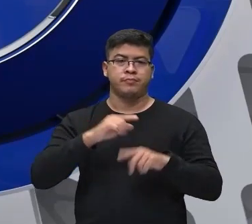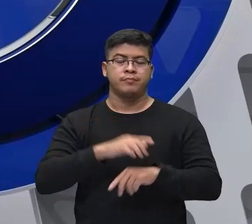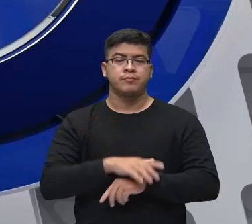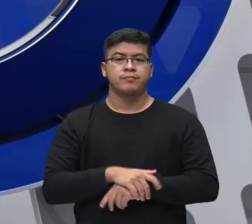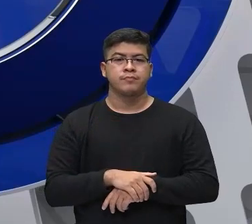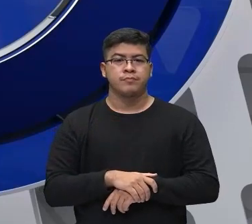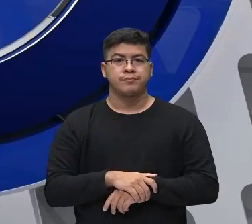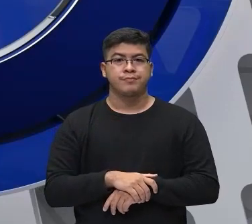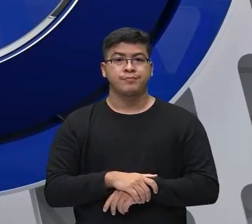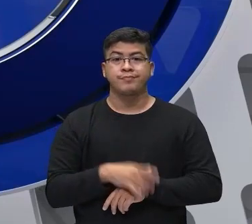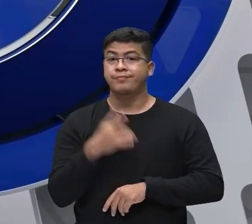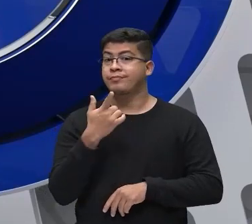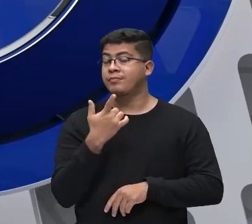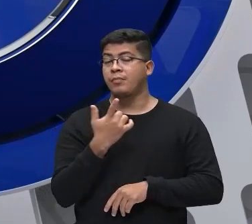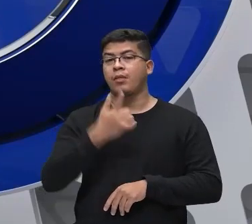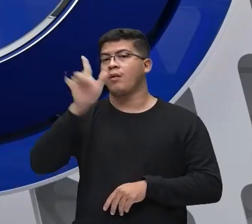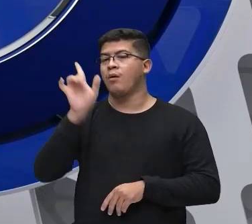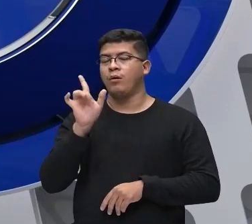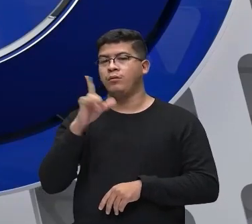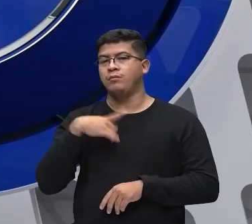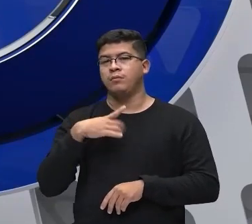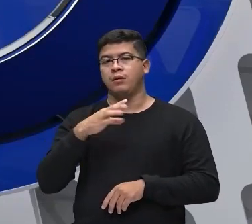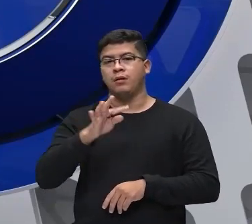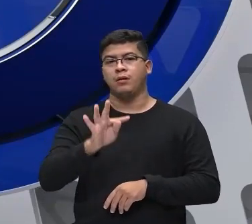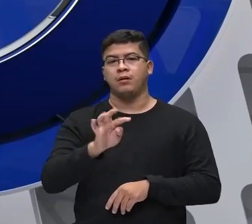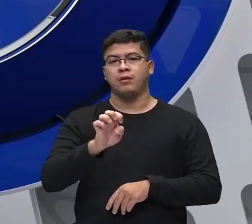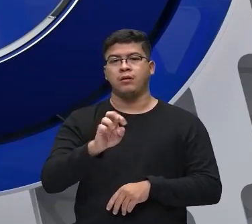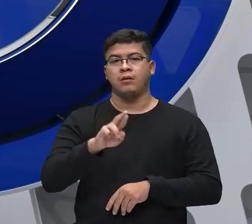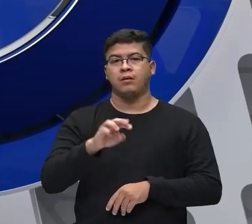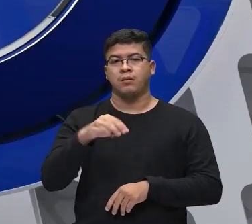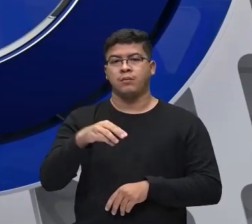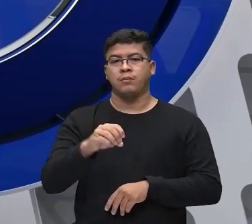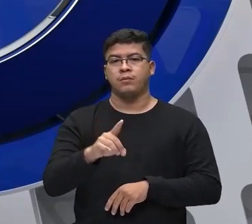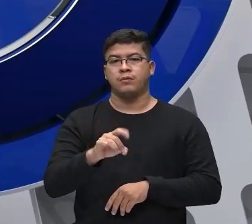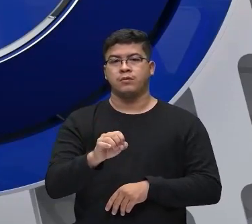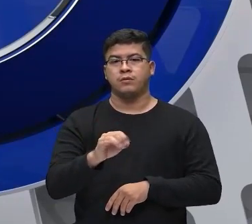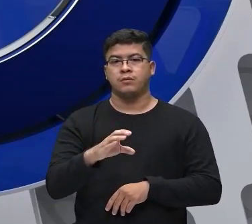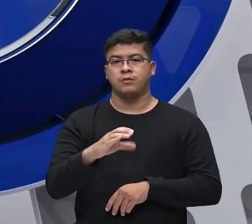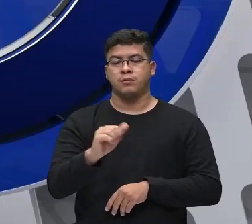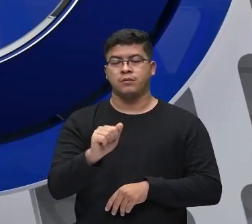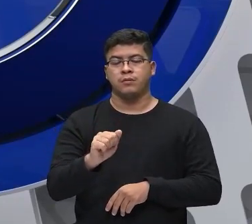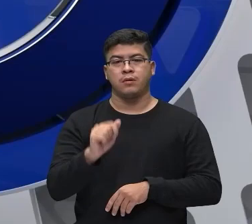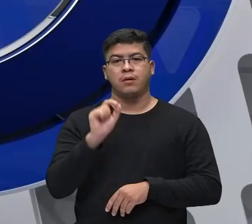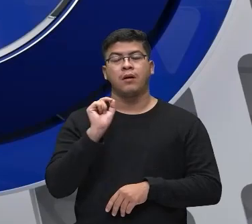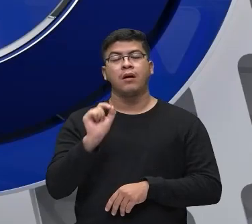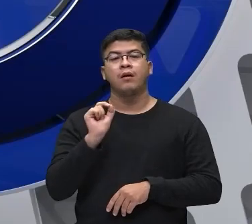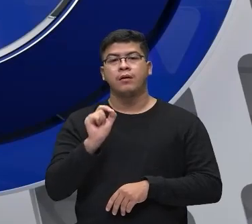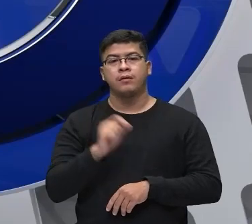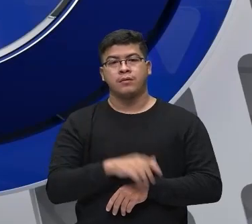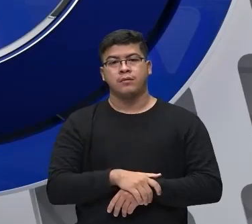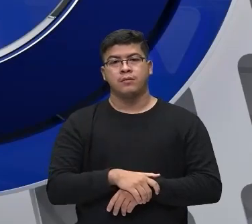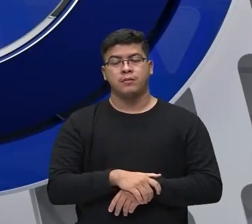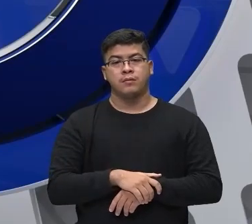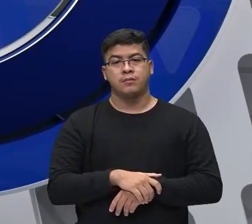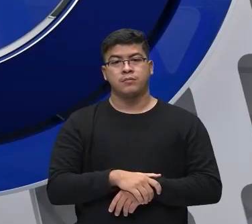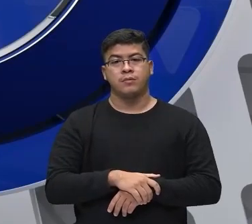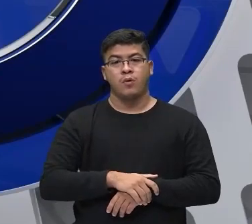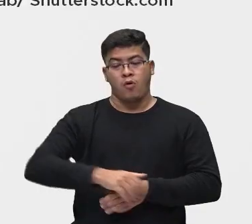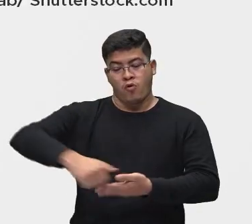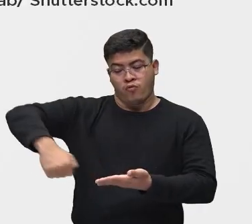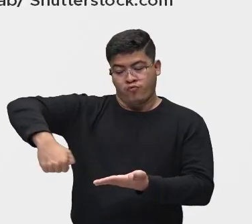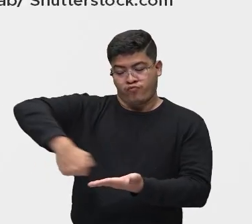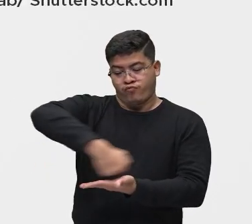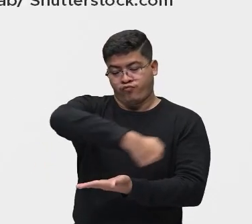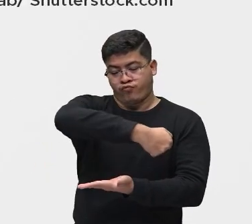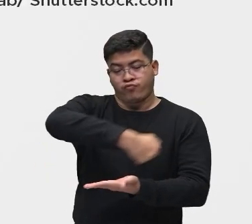Outra aplicabilidade da termodinâmica muito usual no nosso dia a dia é o ferro de passar